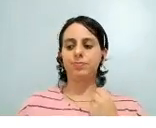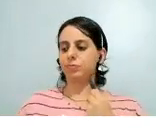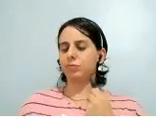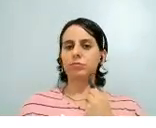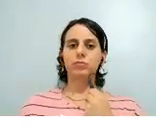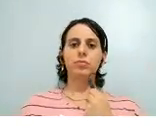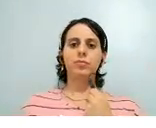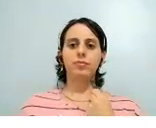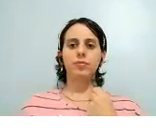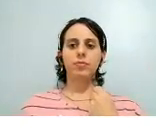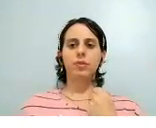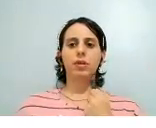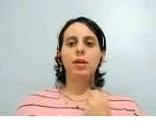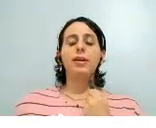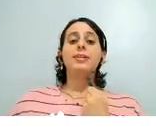contaminado.